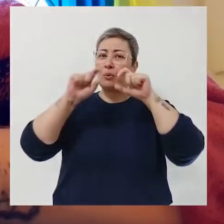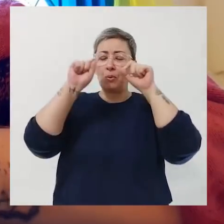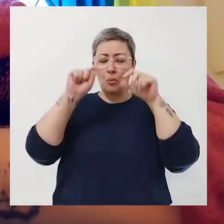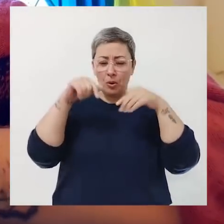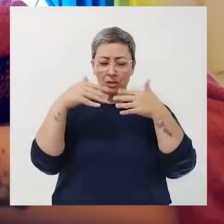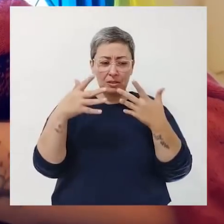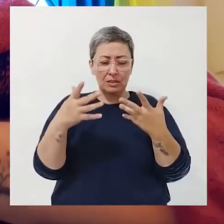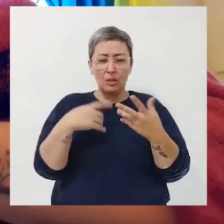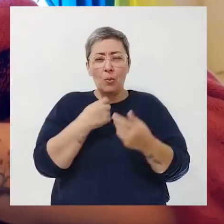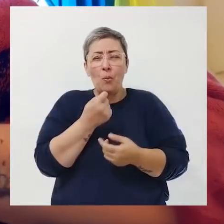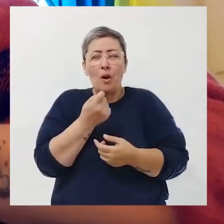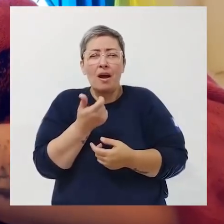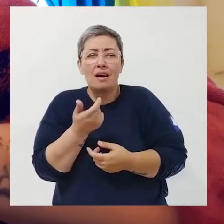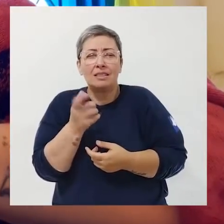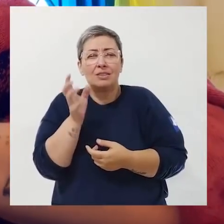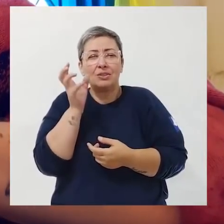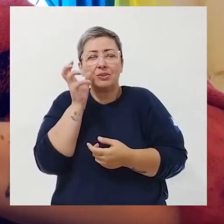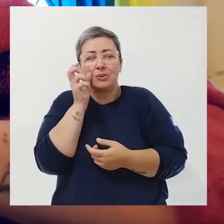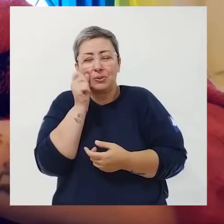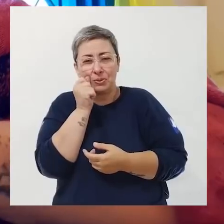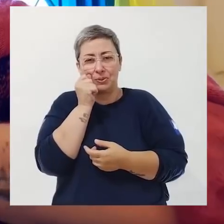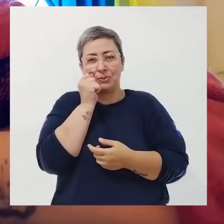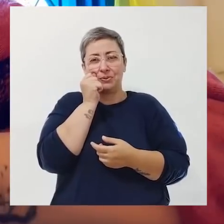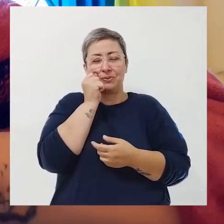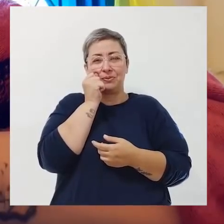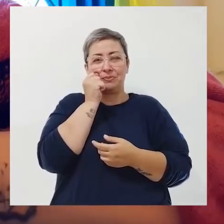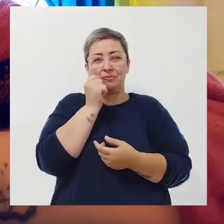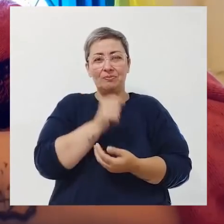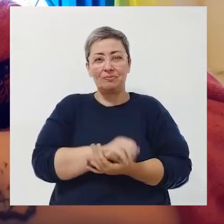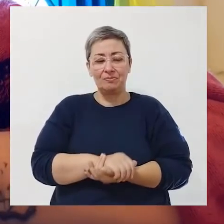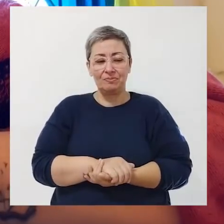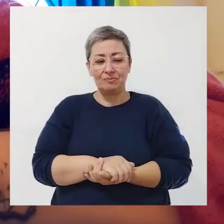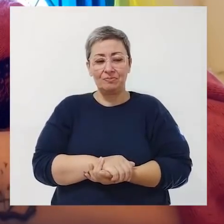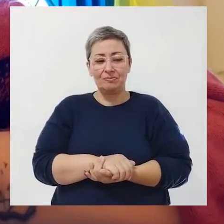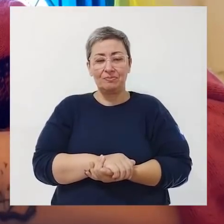cabeça quando você está quase prestes a dormir?